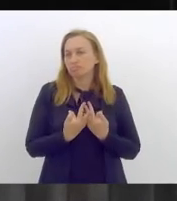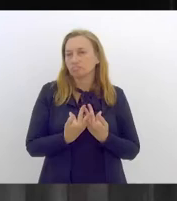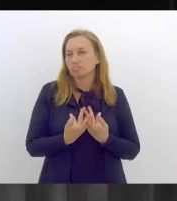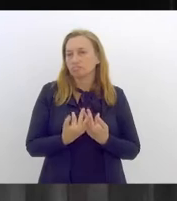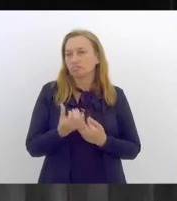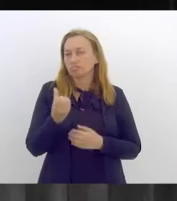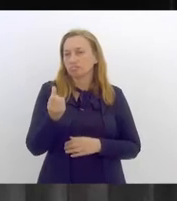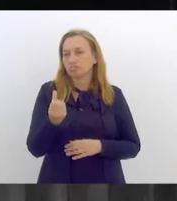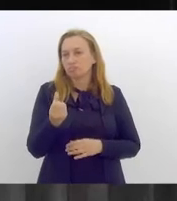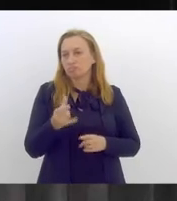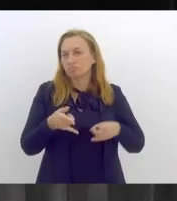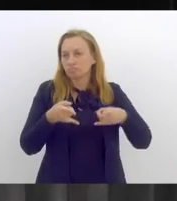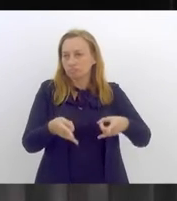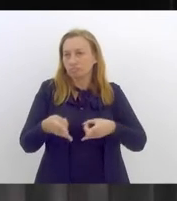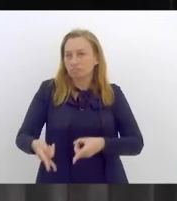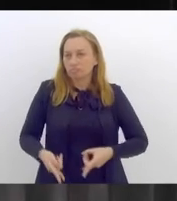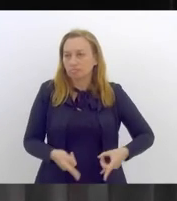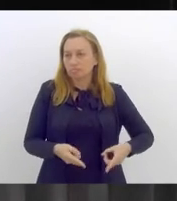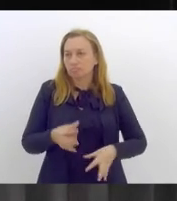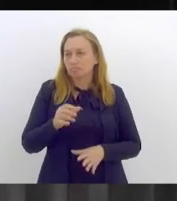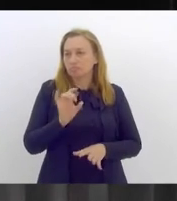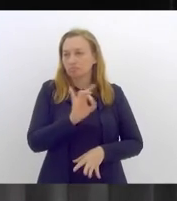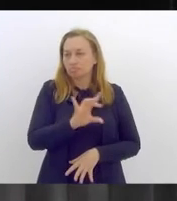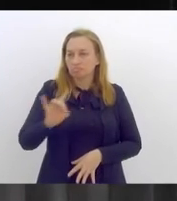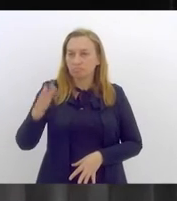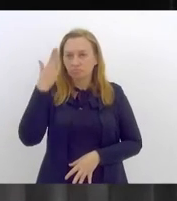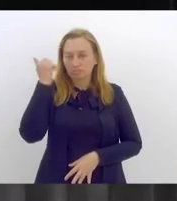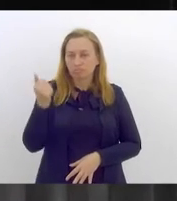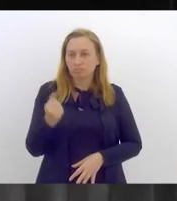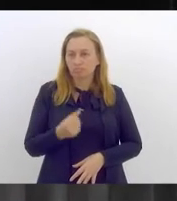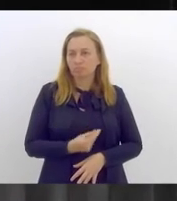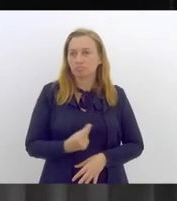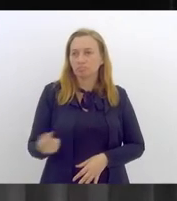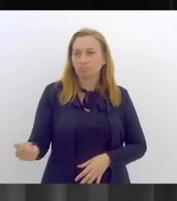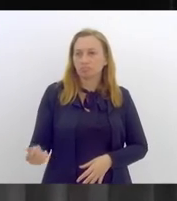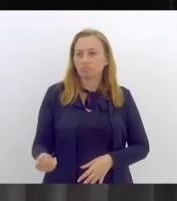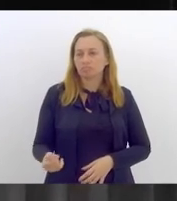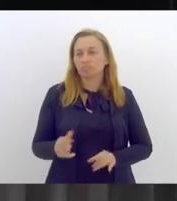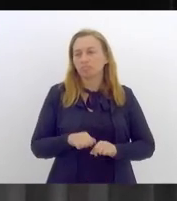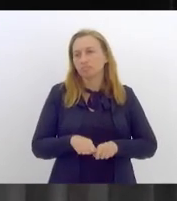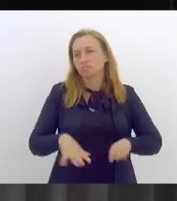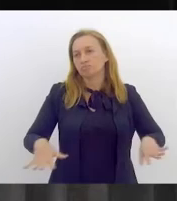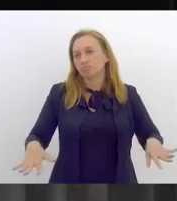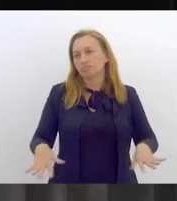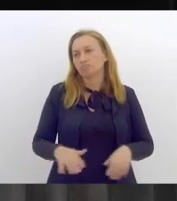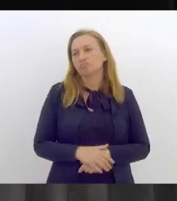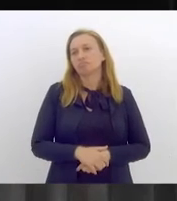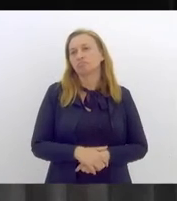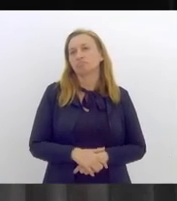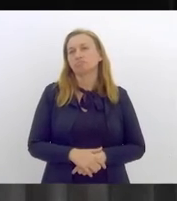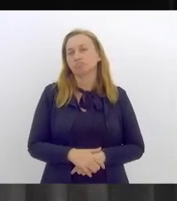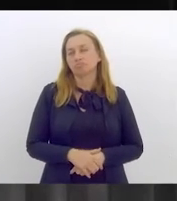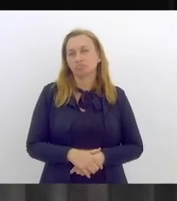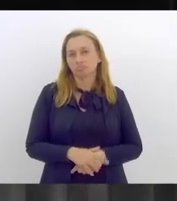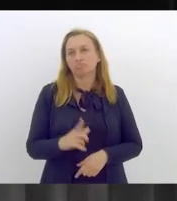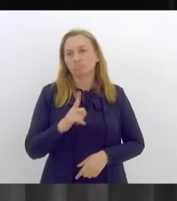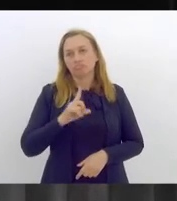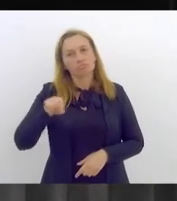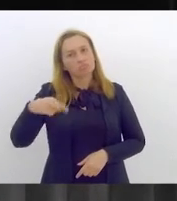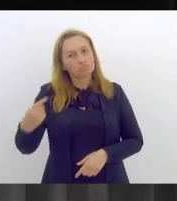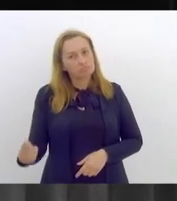100 leitos cada. Nós sabemos que saímos de uma pandemia, teremos